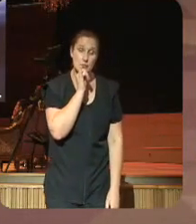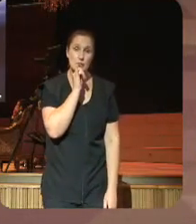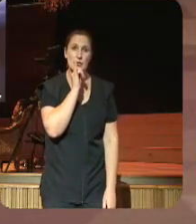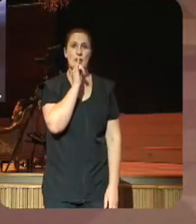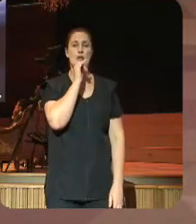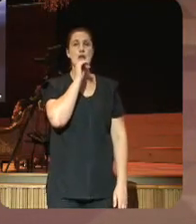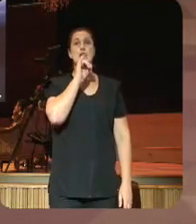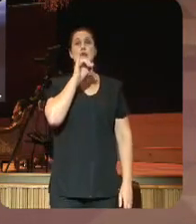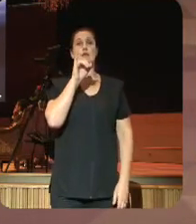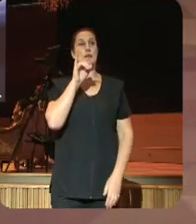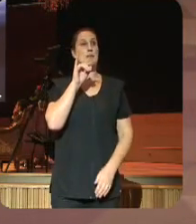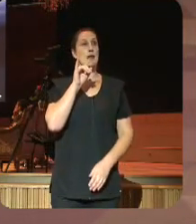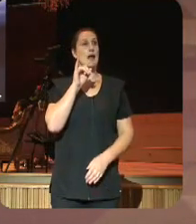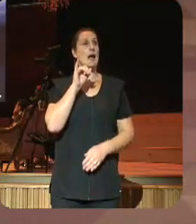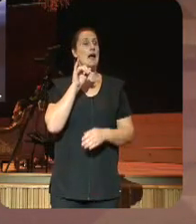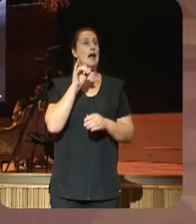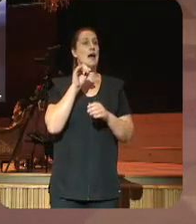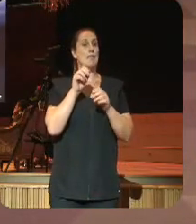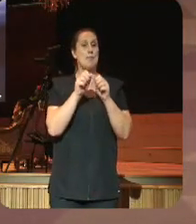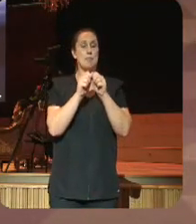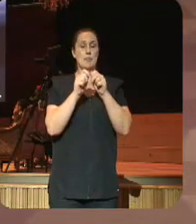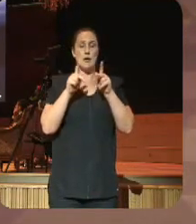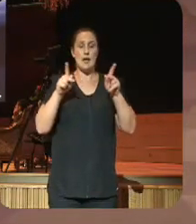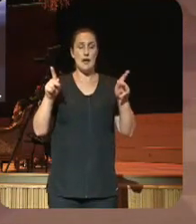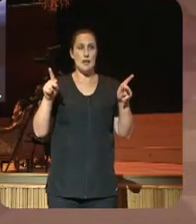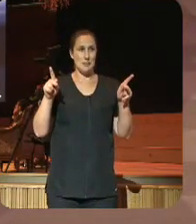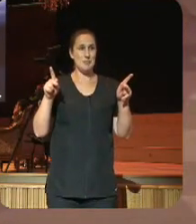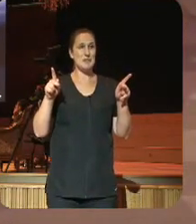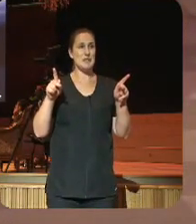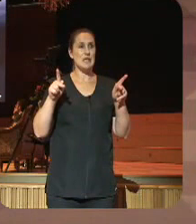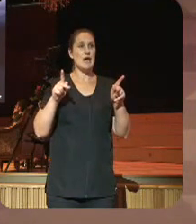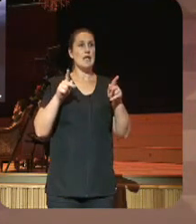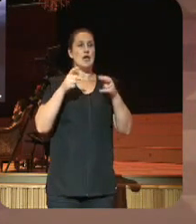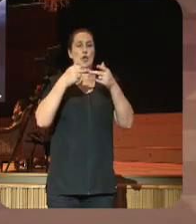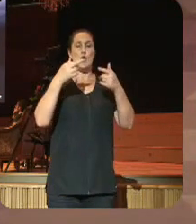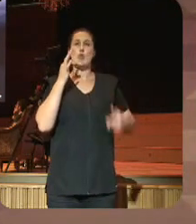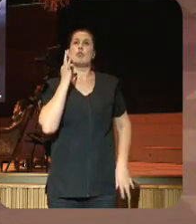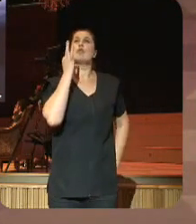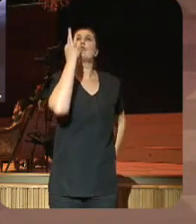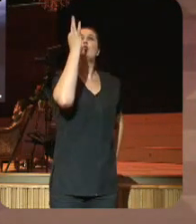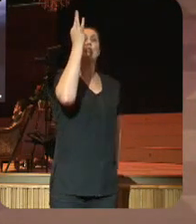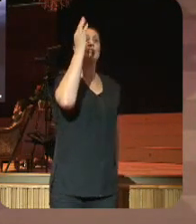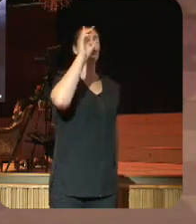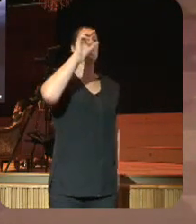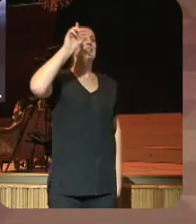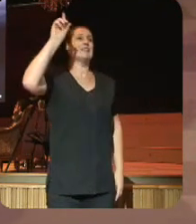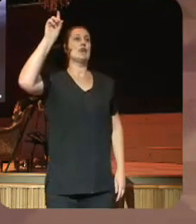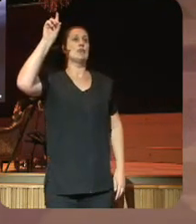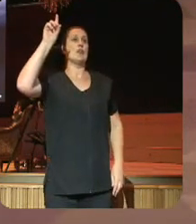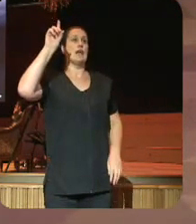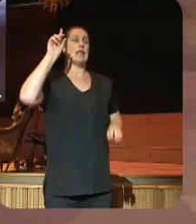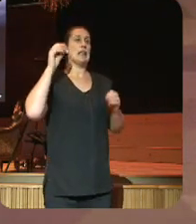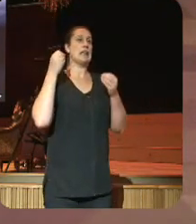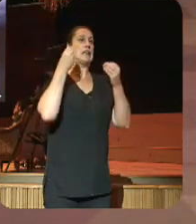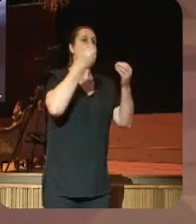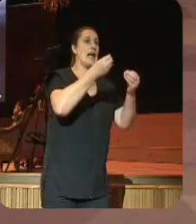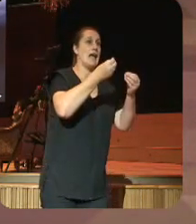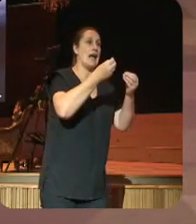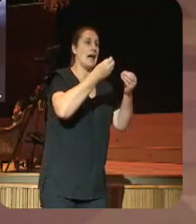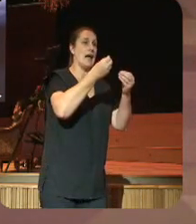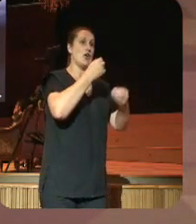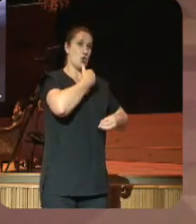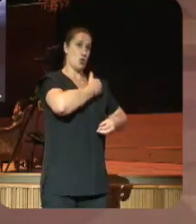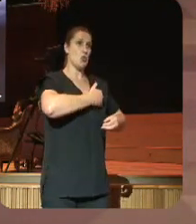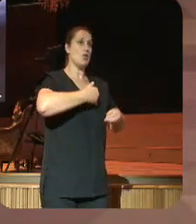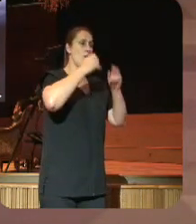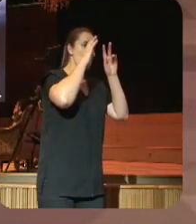pegar, por exemplo, o livro do Apocalipse, que falam de coisas do futuro, Deus teve que dar visões para João no